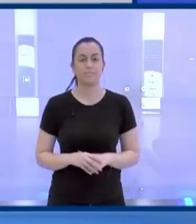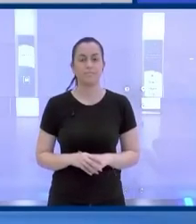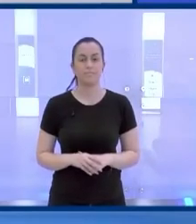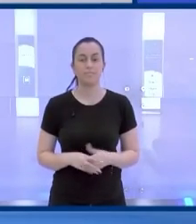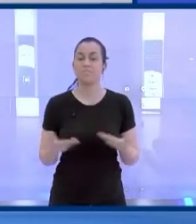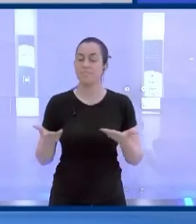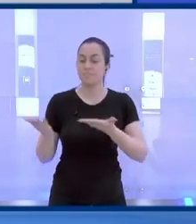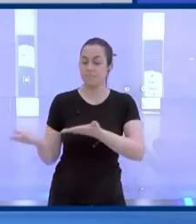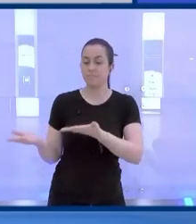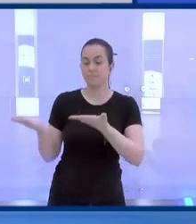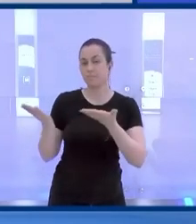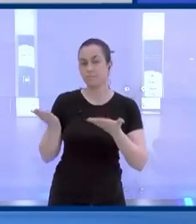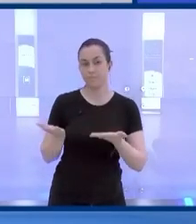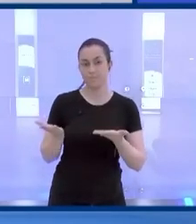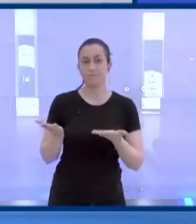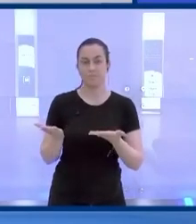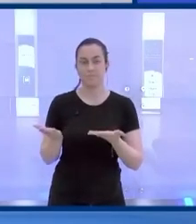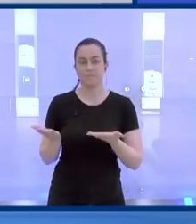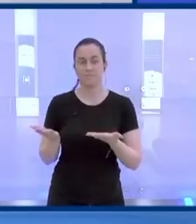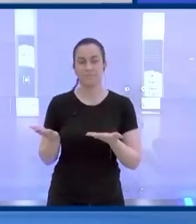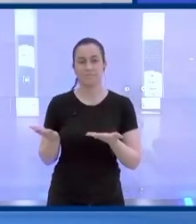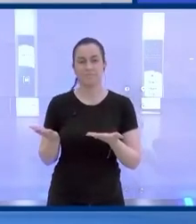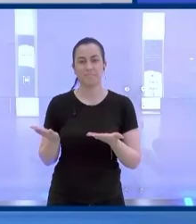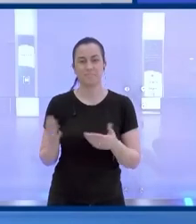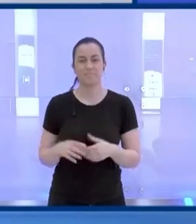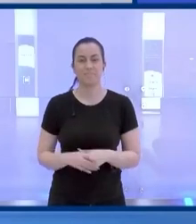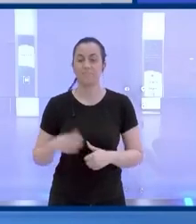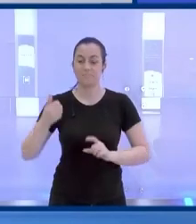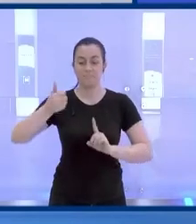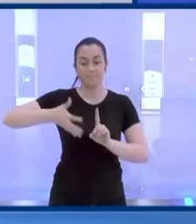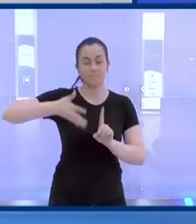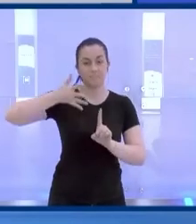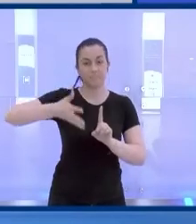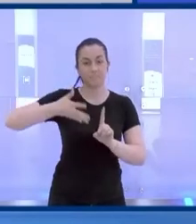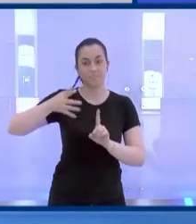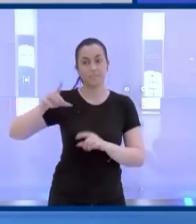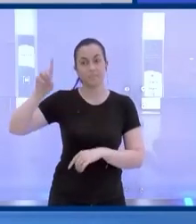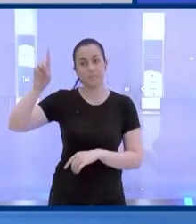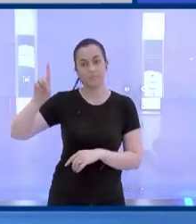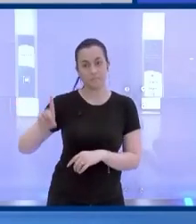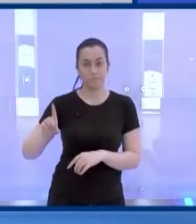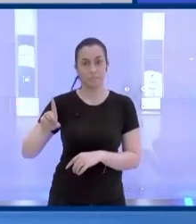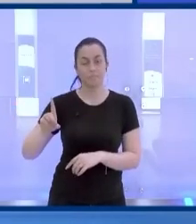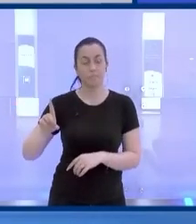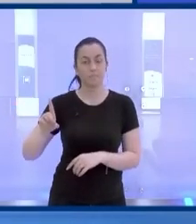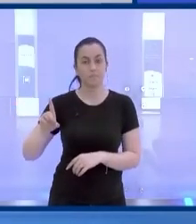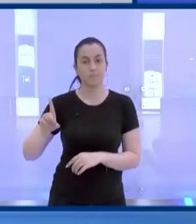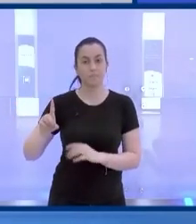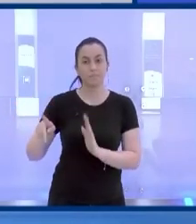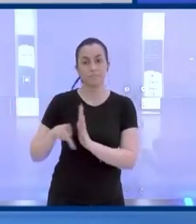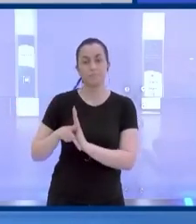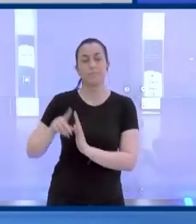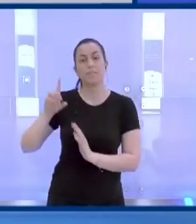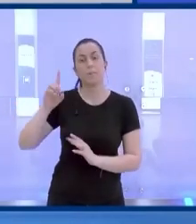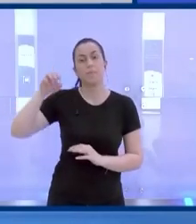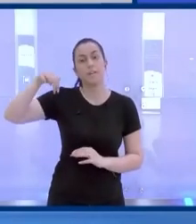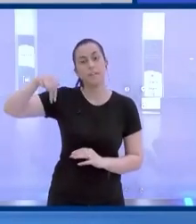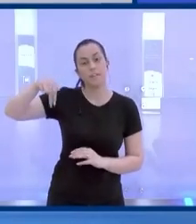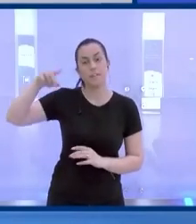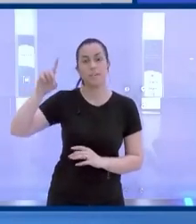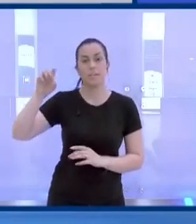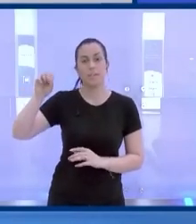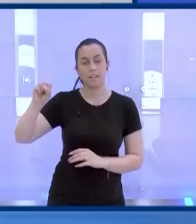Gostaria de convidar para esta cerimônia, para suas palavras, o diretor de concessões e privatizações do BNDES, Fábio